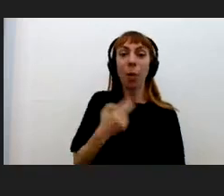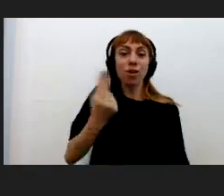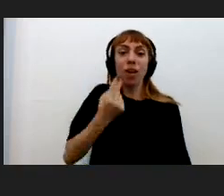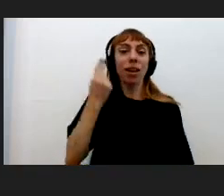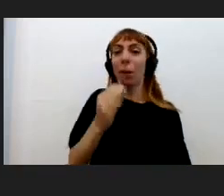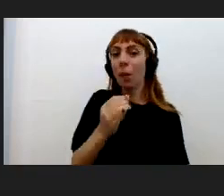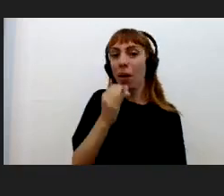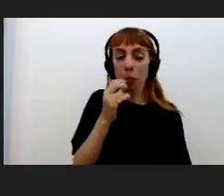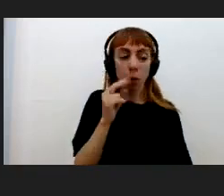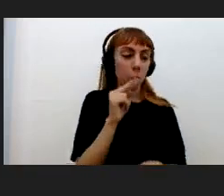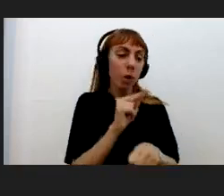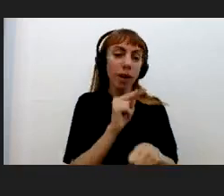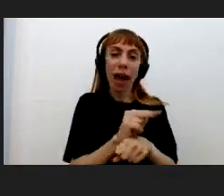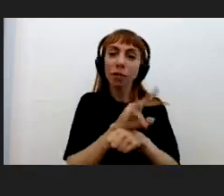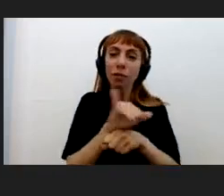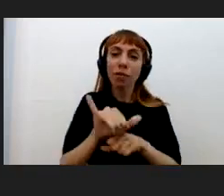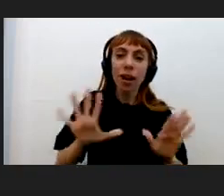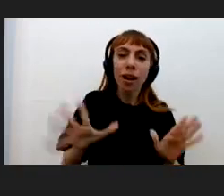nas acessibilidades,